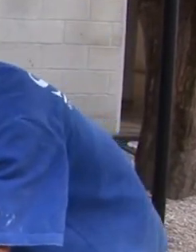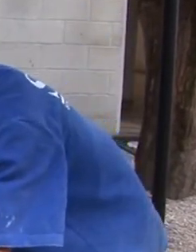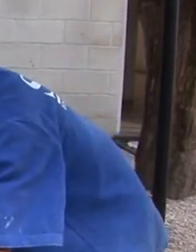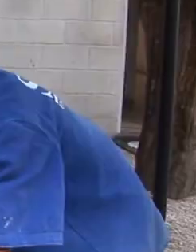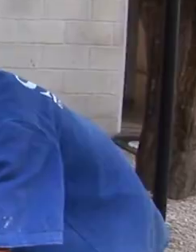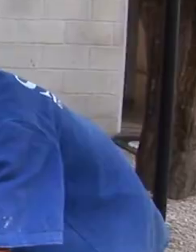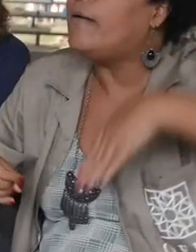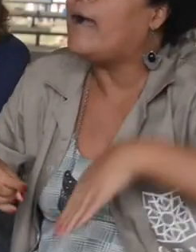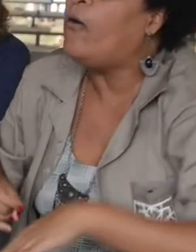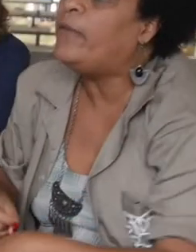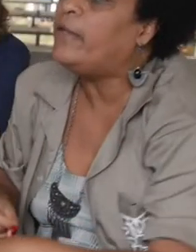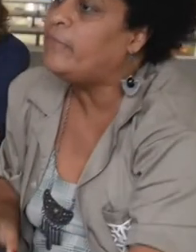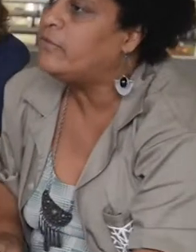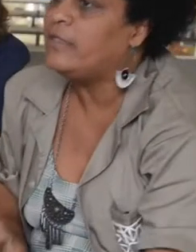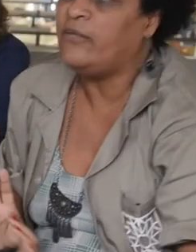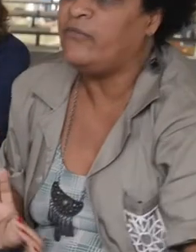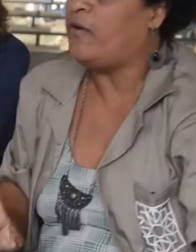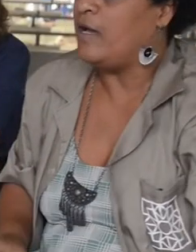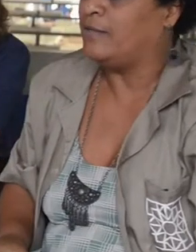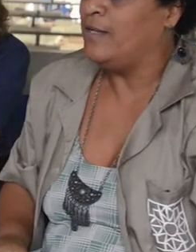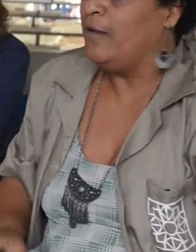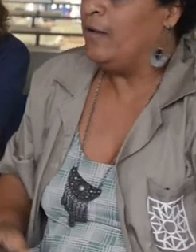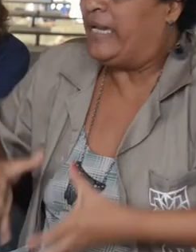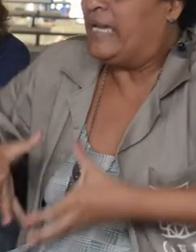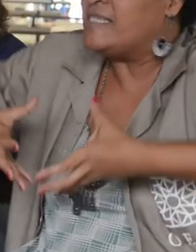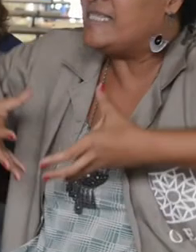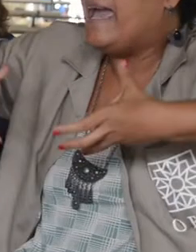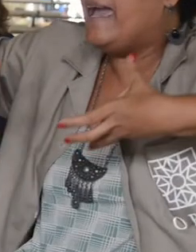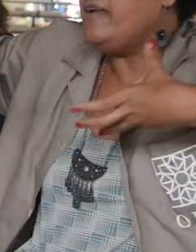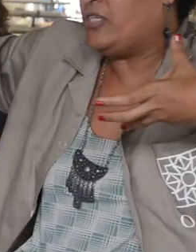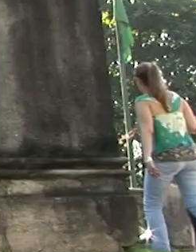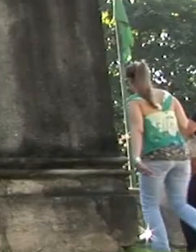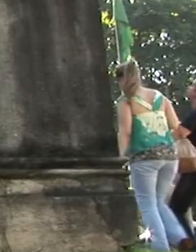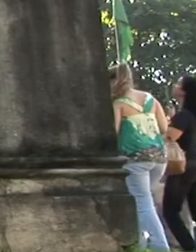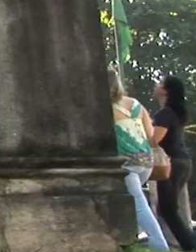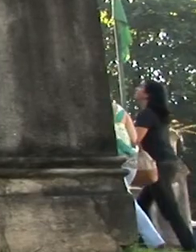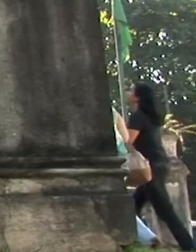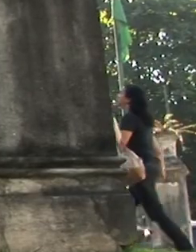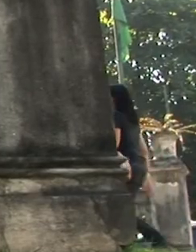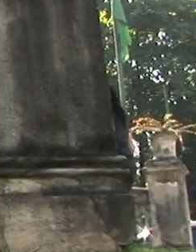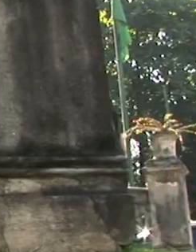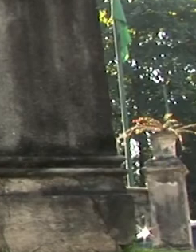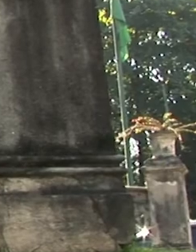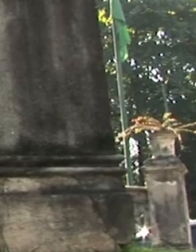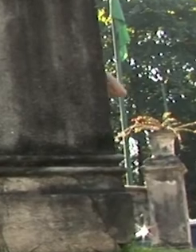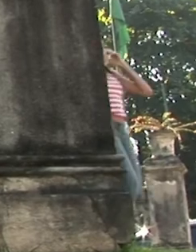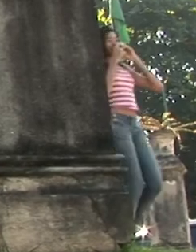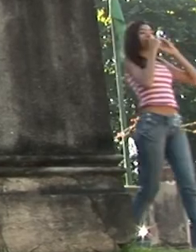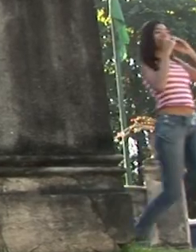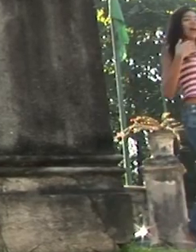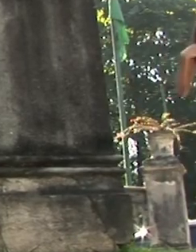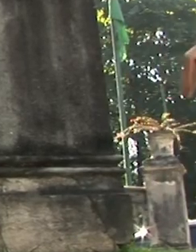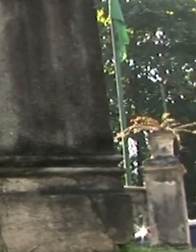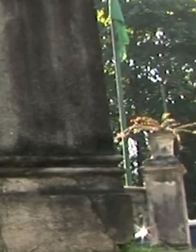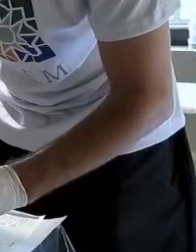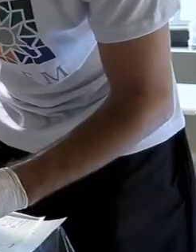acontecem simultaneamente. Nesse percurso, os alunos têm acesso aos conhecimentos necessários para atuar nos ofícios tradicionais